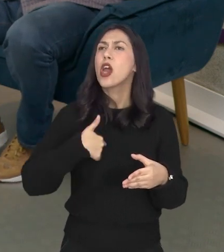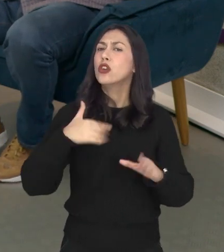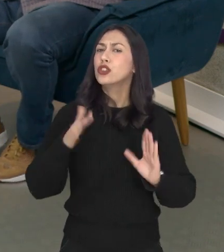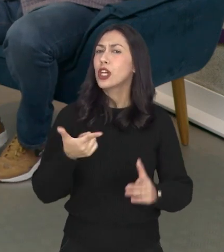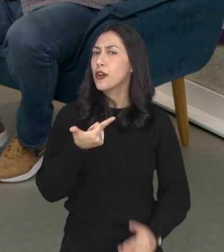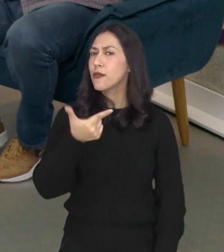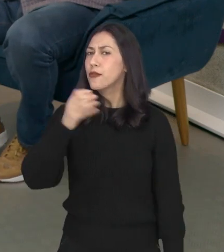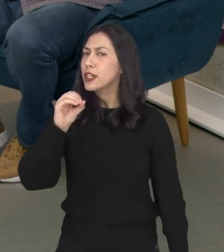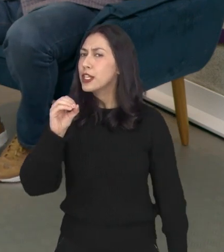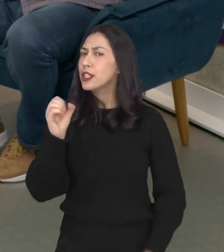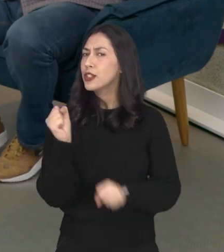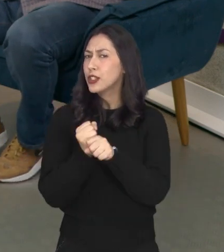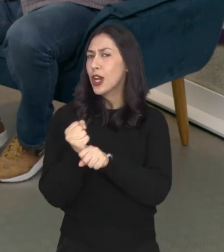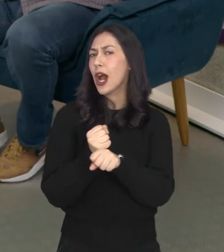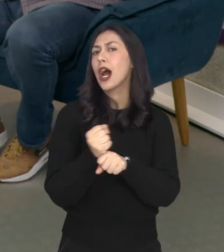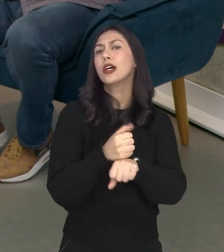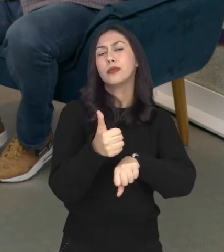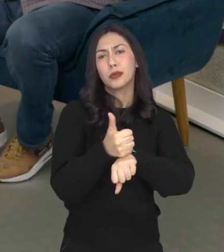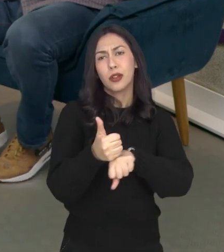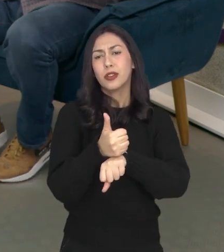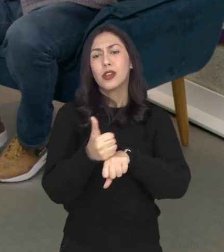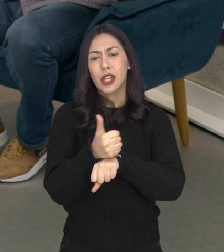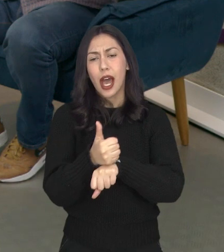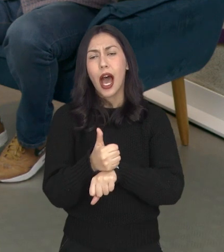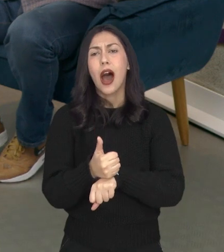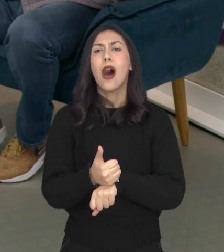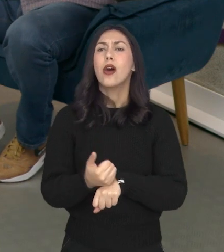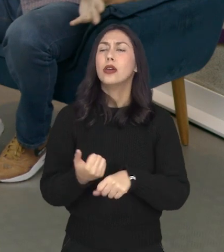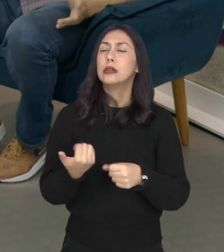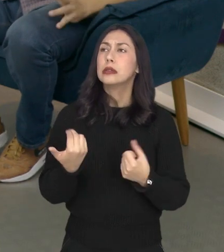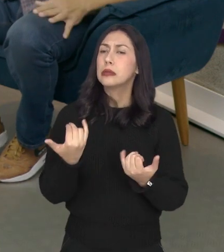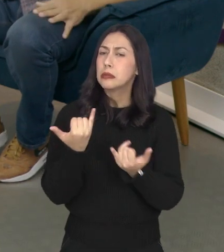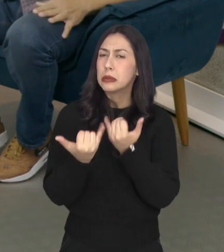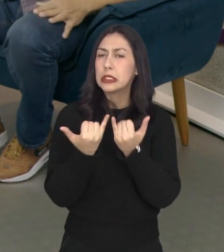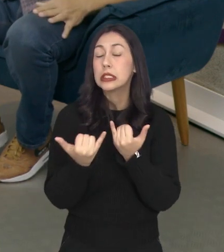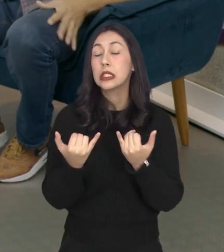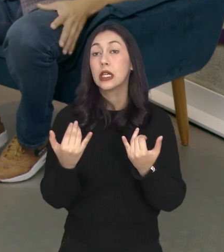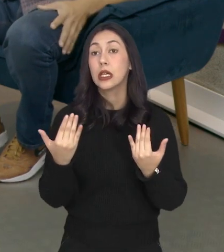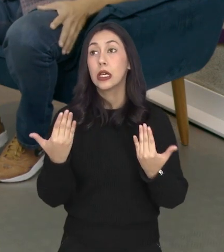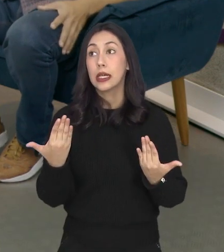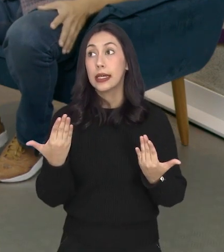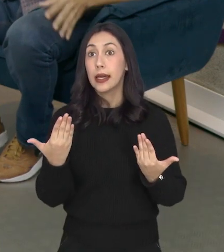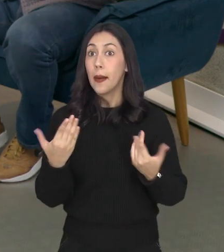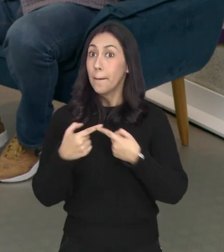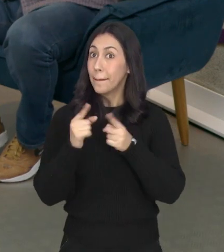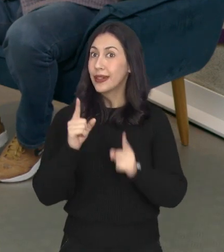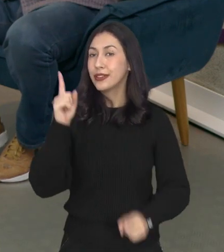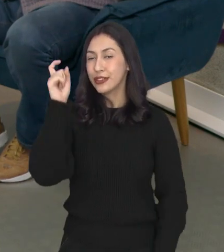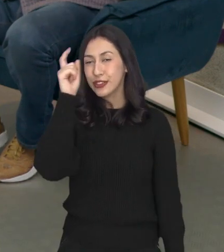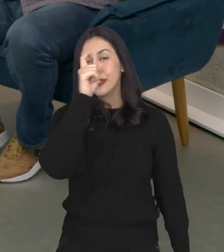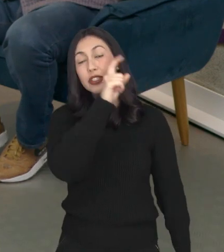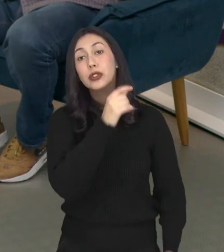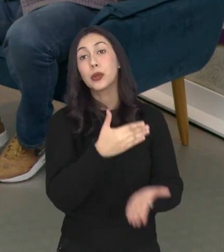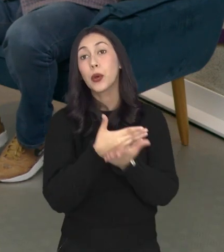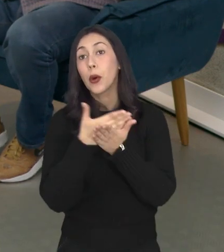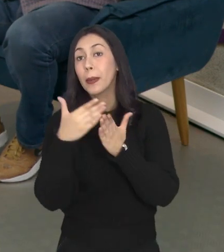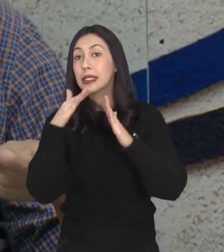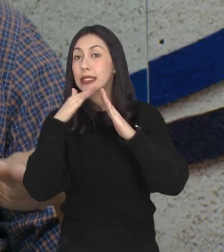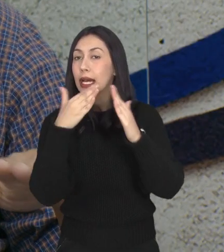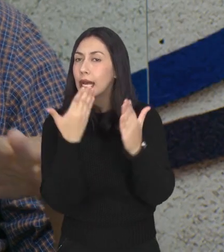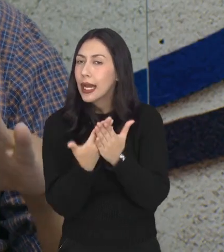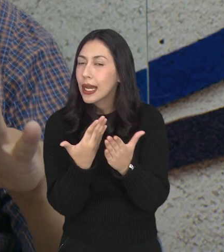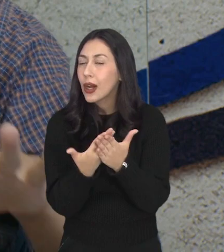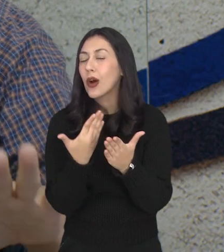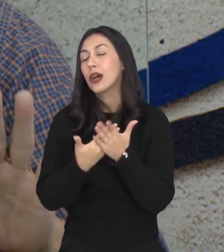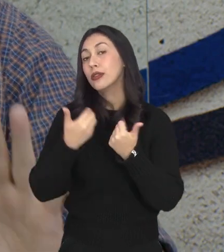profissional, graças a Deus. O Edmilson chegou a isso 17. Também. Então, próximo. Mas é difícil. Então, a gente começa o quê? Na escolinha de